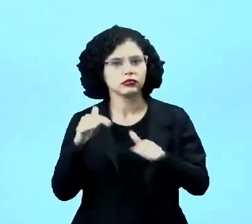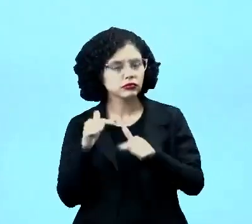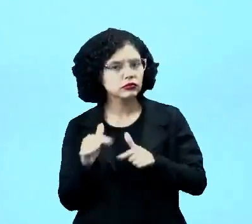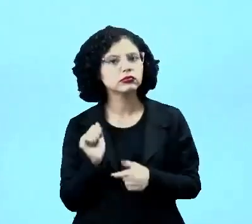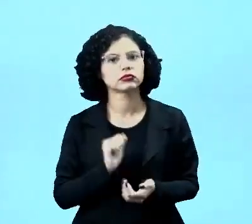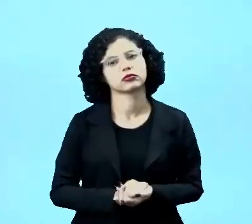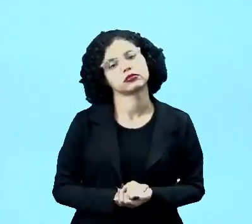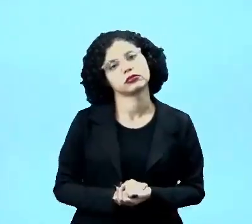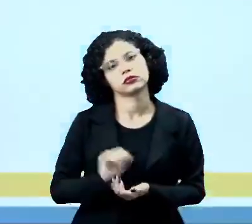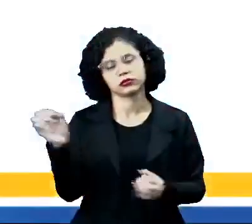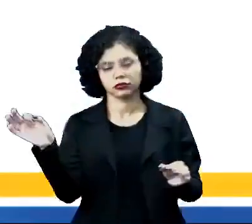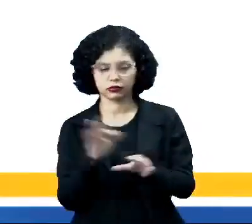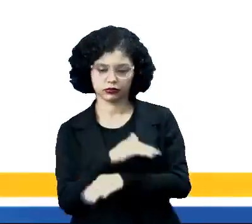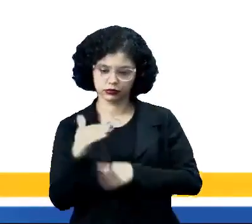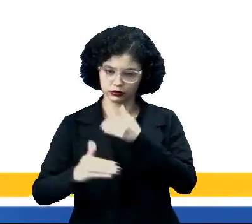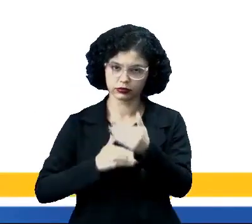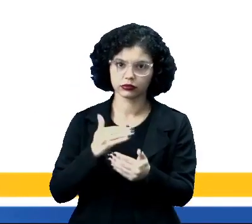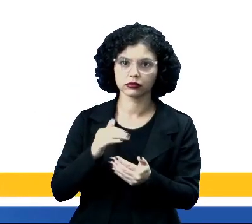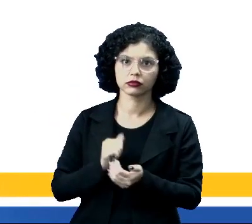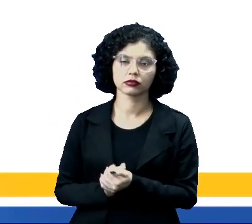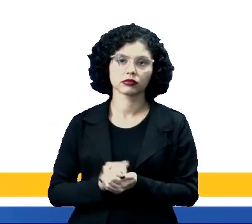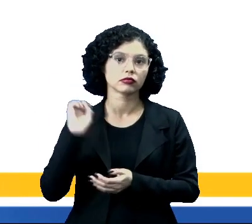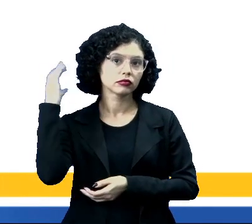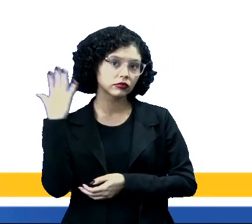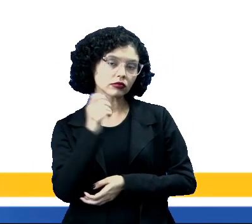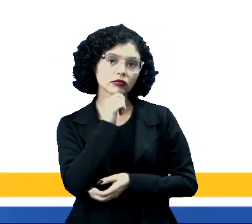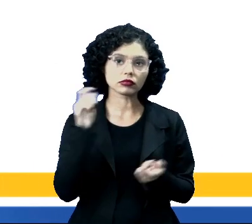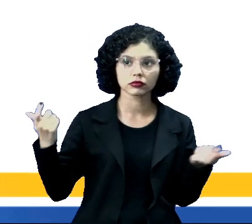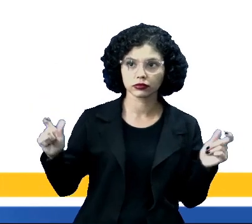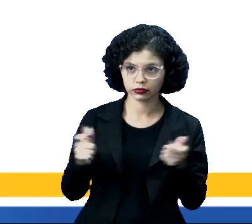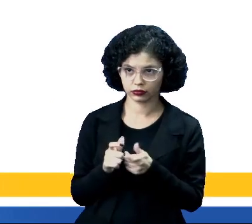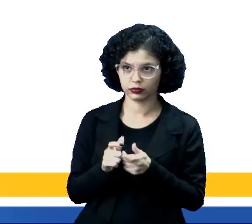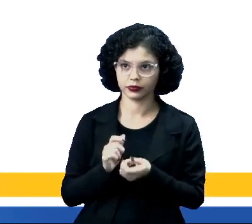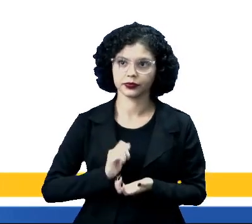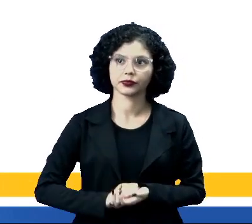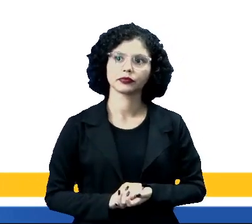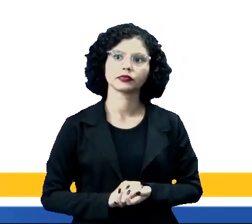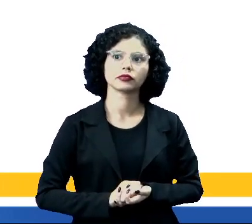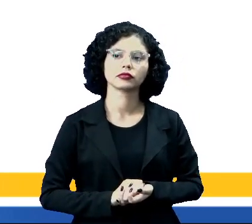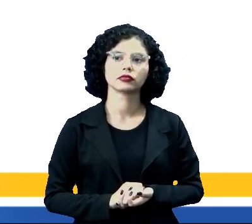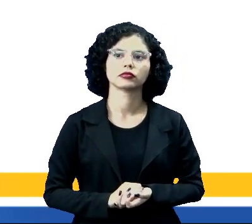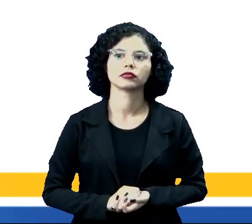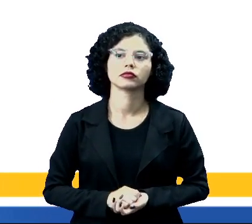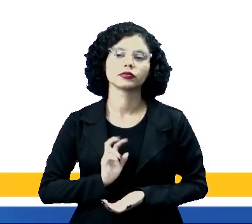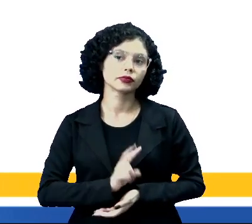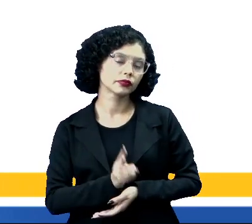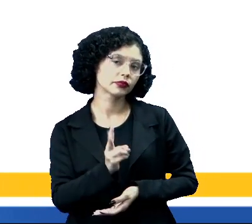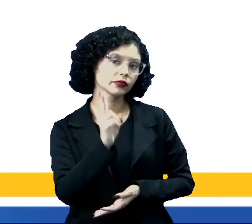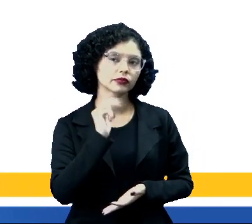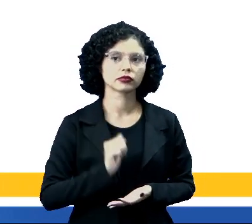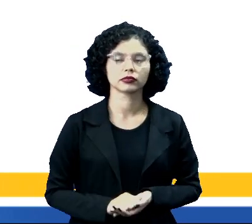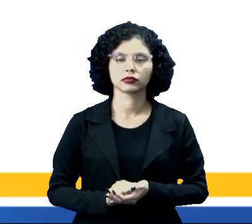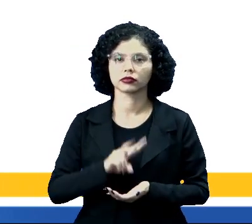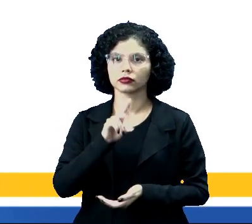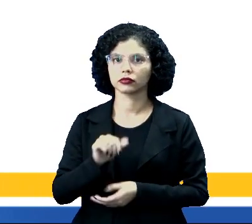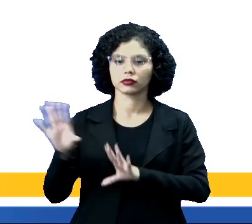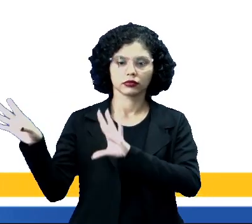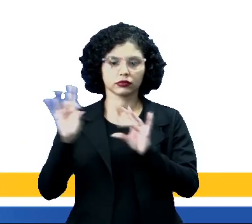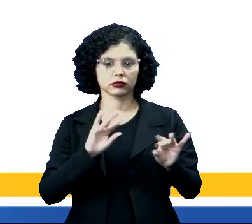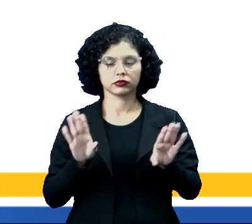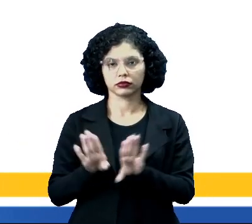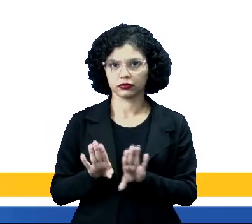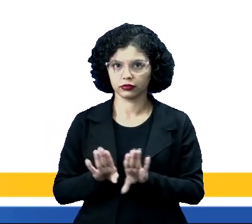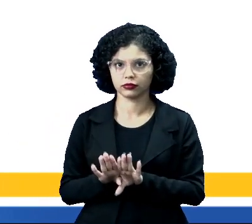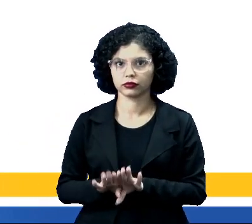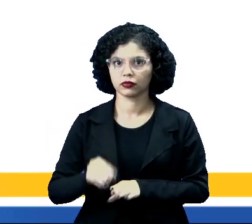trabalhos que a célula vai acabar desenvolvendo, apesar de ser tão pequena. E aí, seguindo, vale a gente trazer